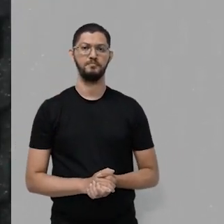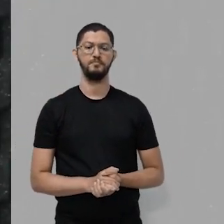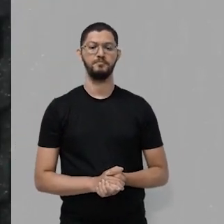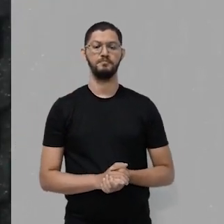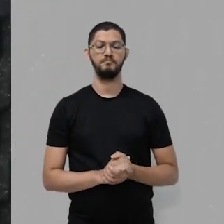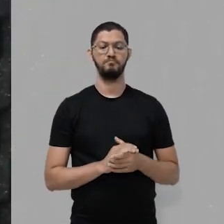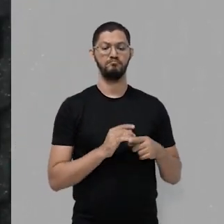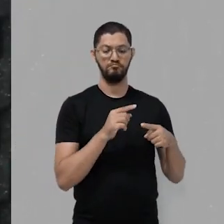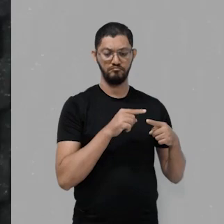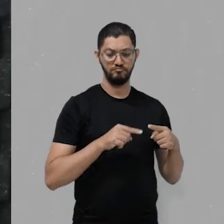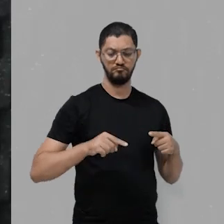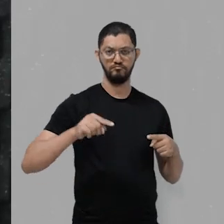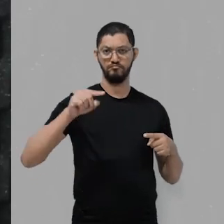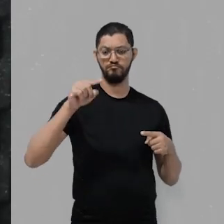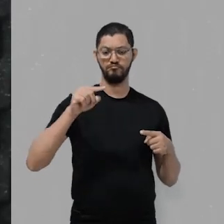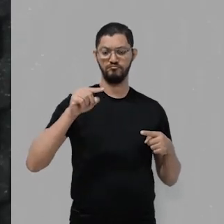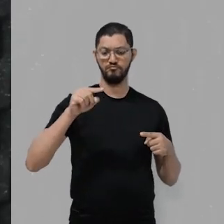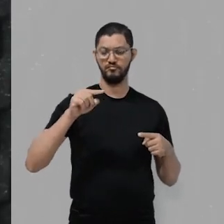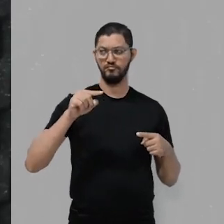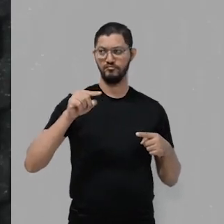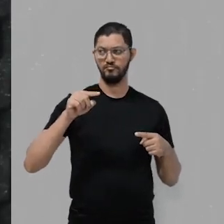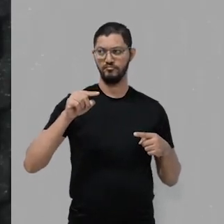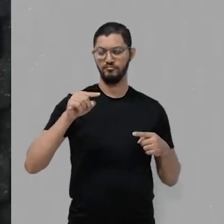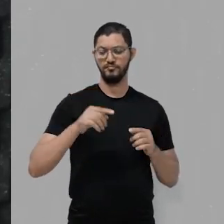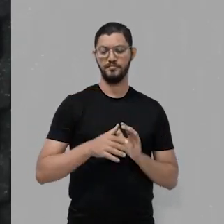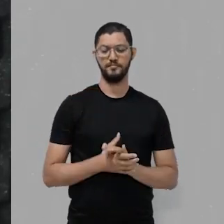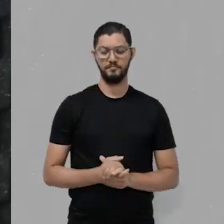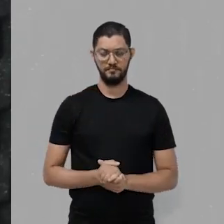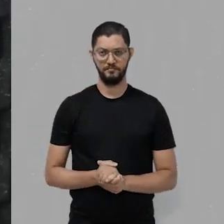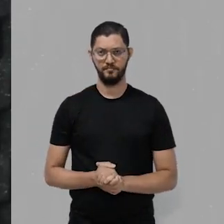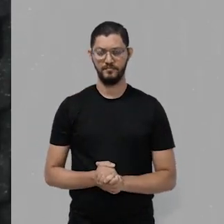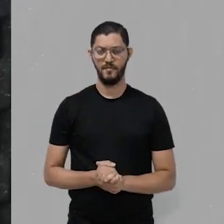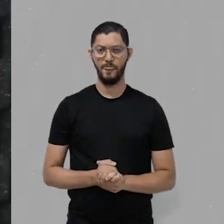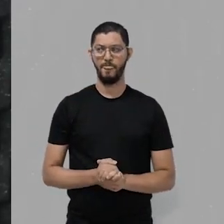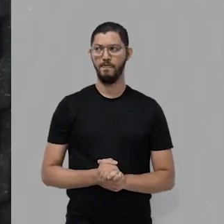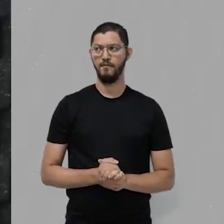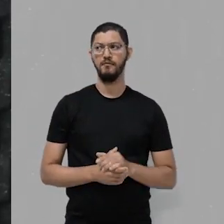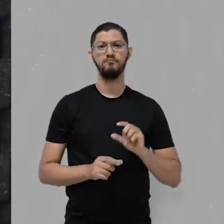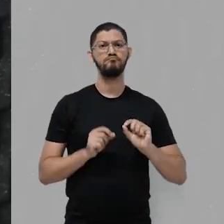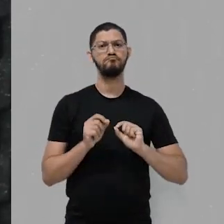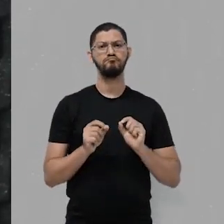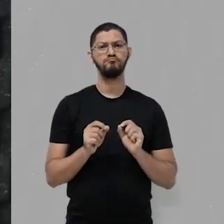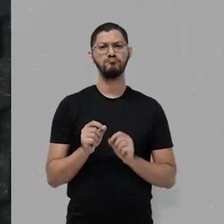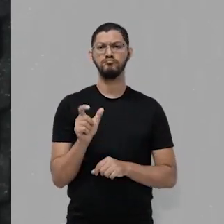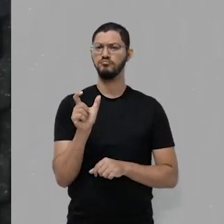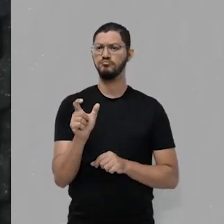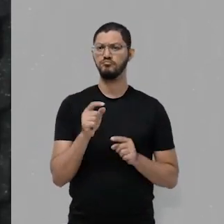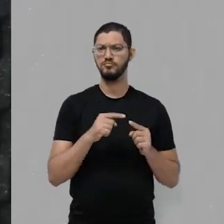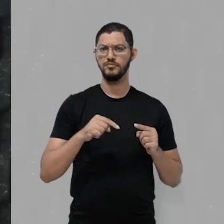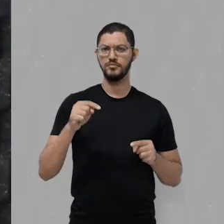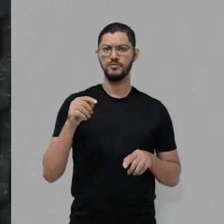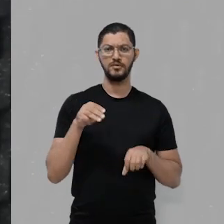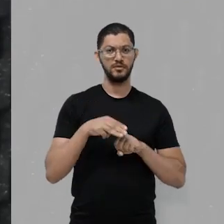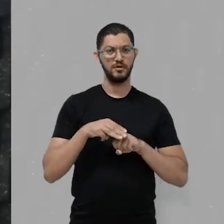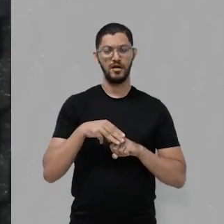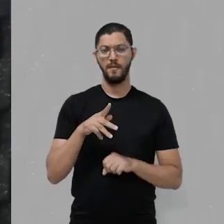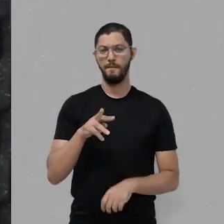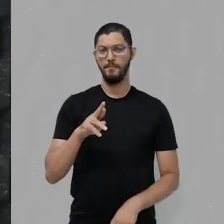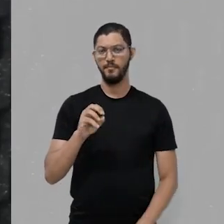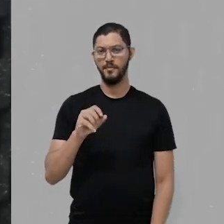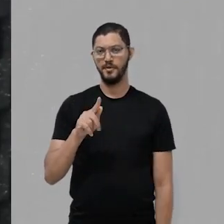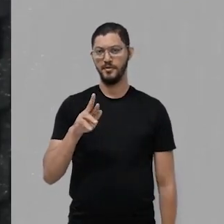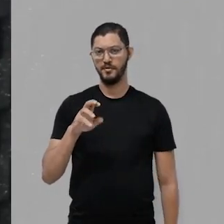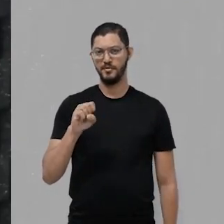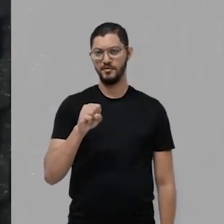Ela cresce numa progressão geométrica. Né? O que é uma progressão geométrica? Na matemática, vocês estudam